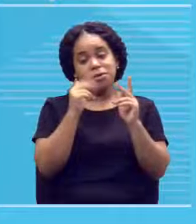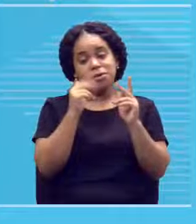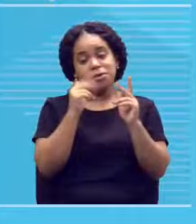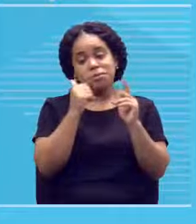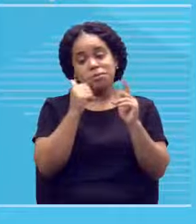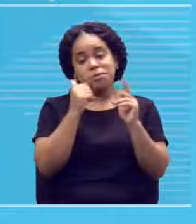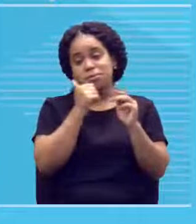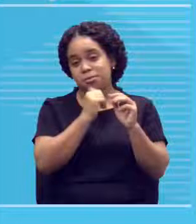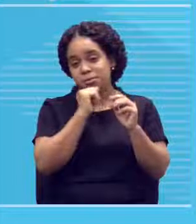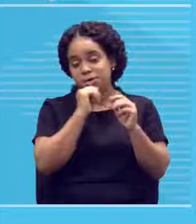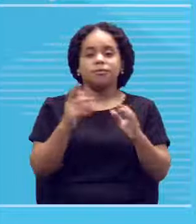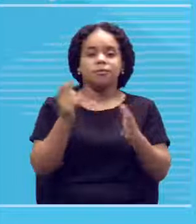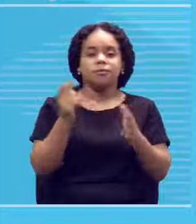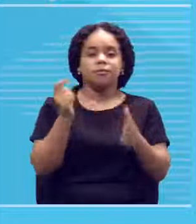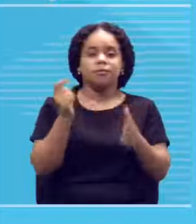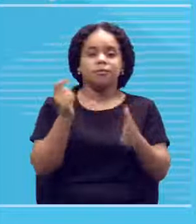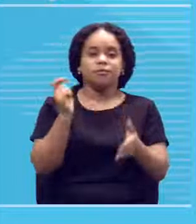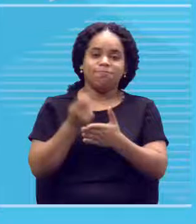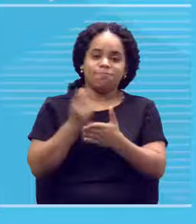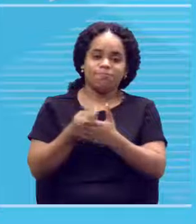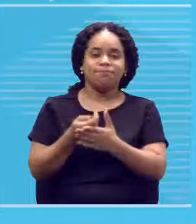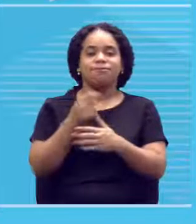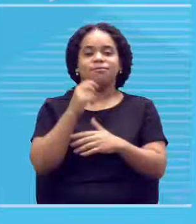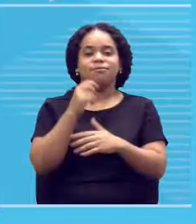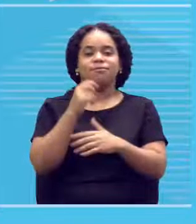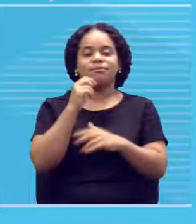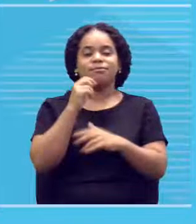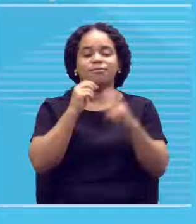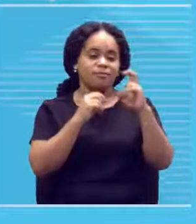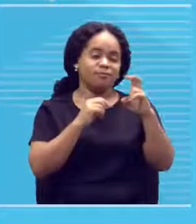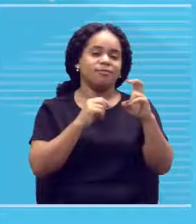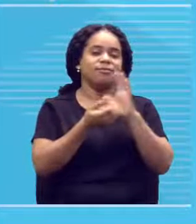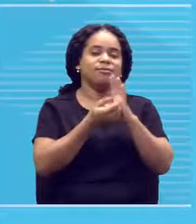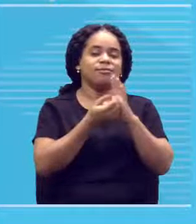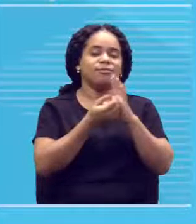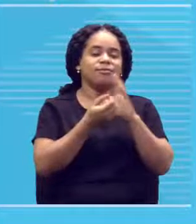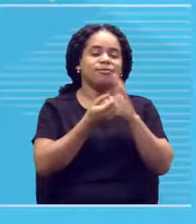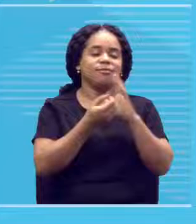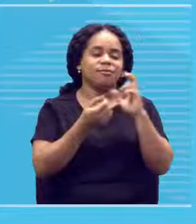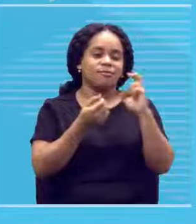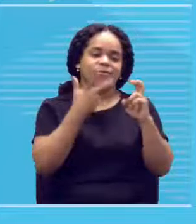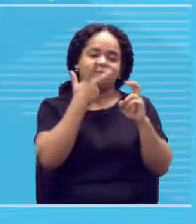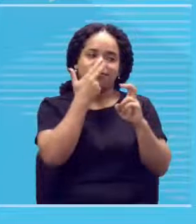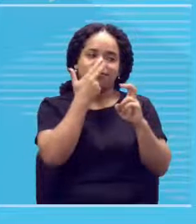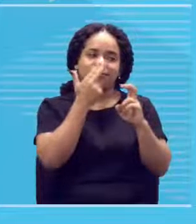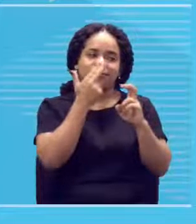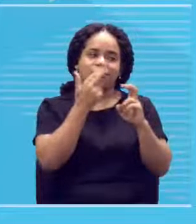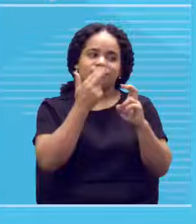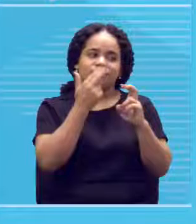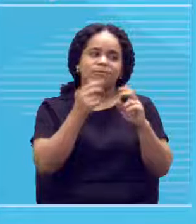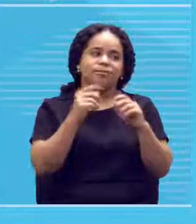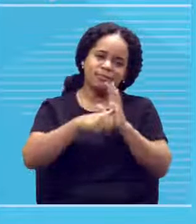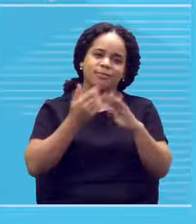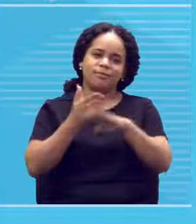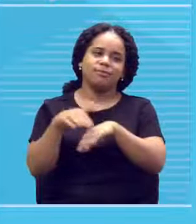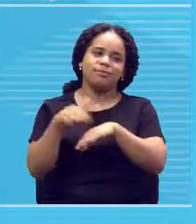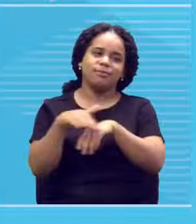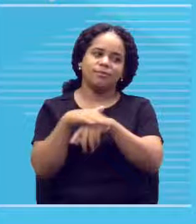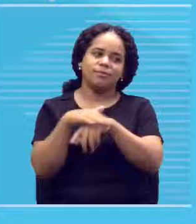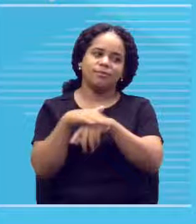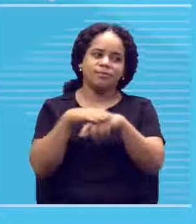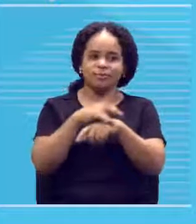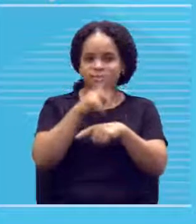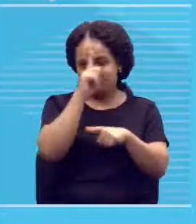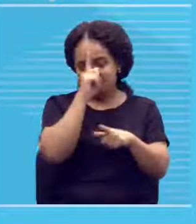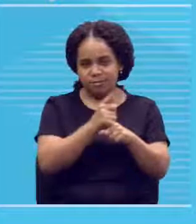pagava a cinco vezes o o eletrodoméstico e quando atrasava daí é lá negociar com o gerente o